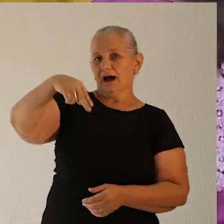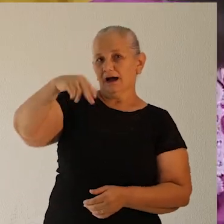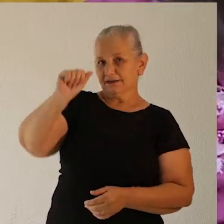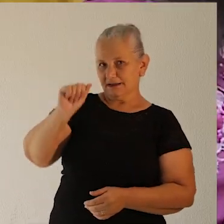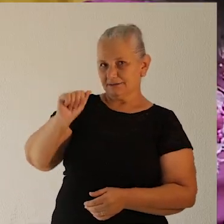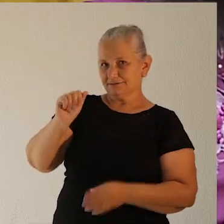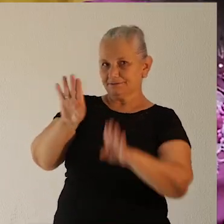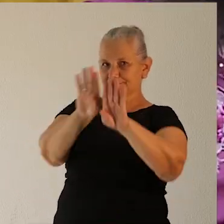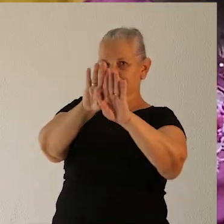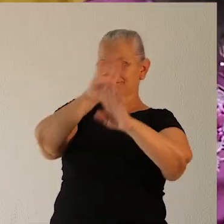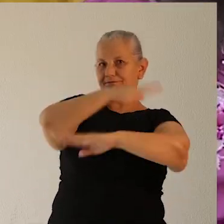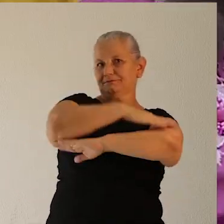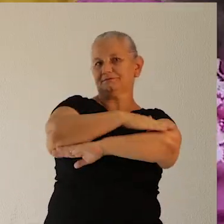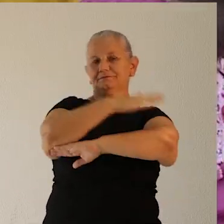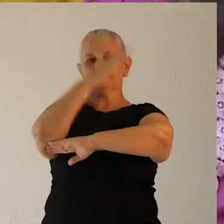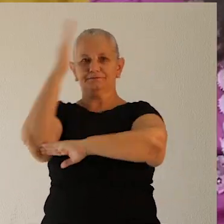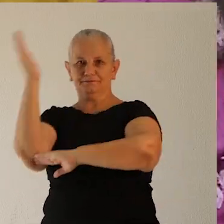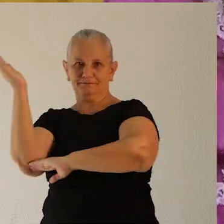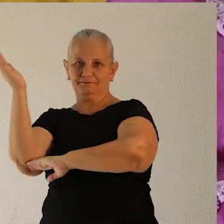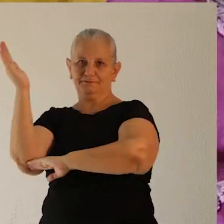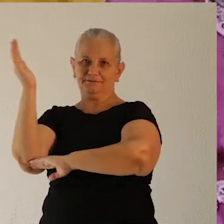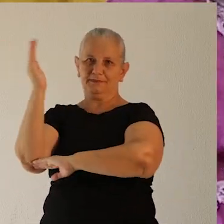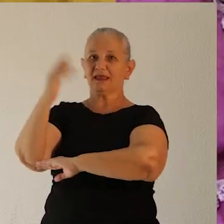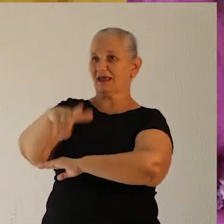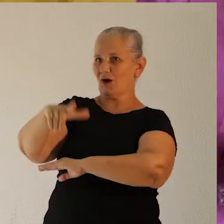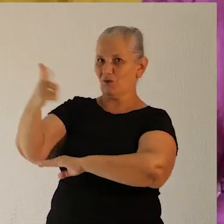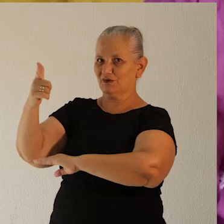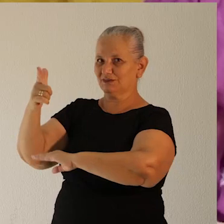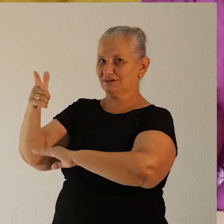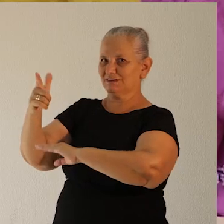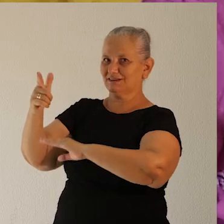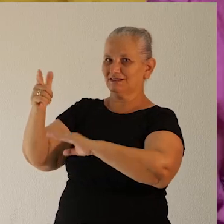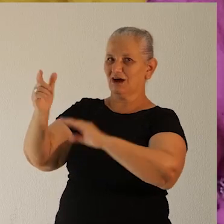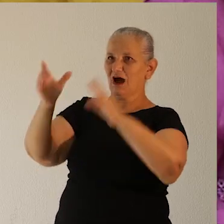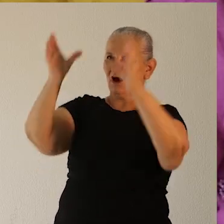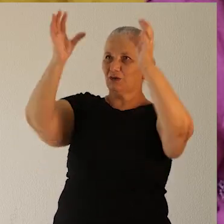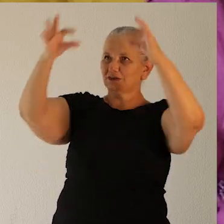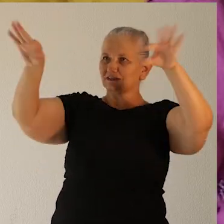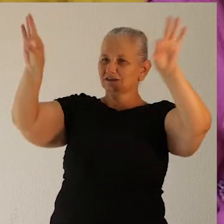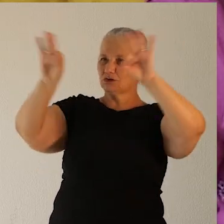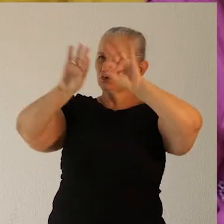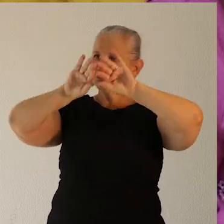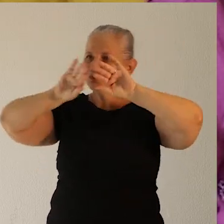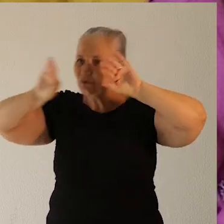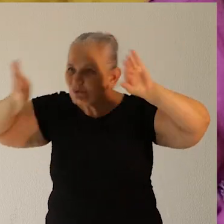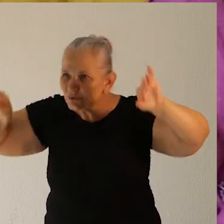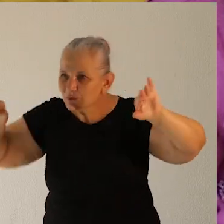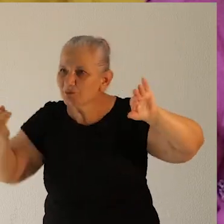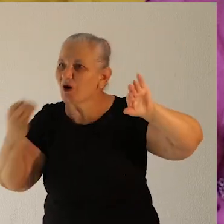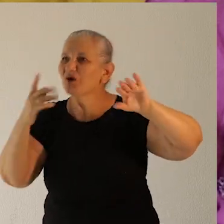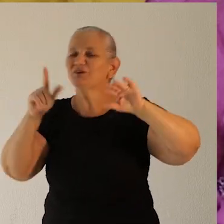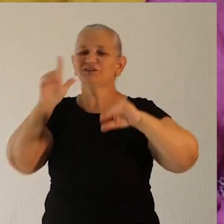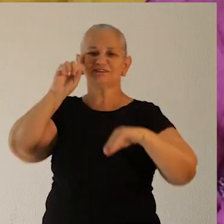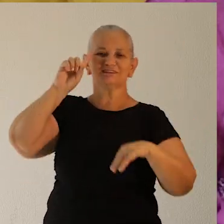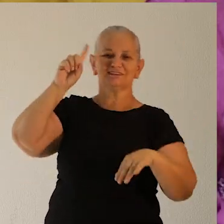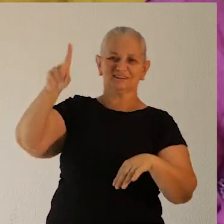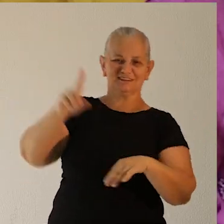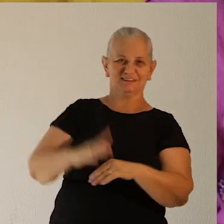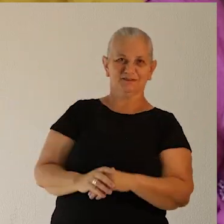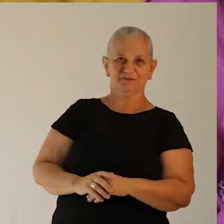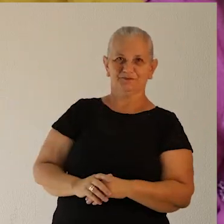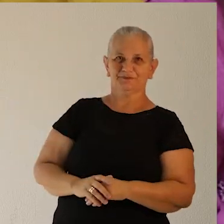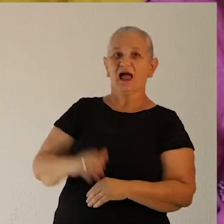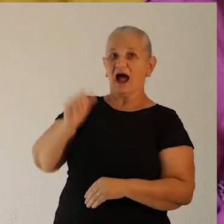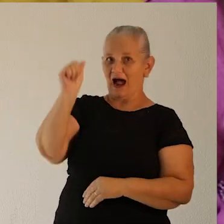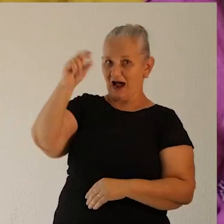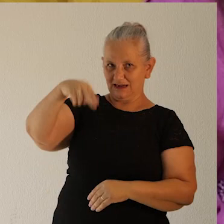janela, Carolina erguia a cortina e Maria olhava e sorria. Bom dia. Arabella foi sempre a